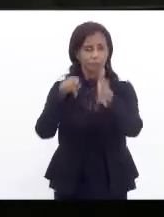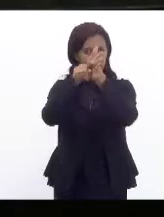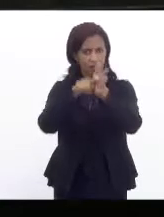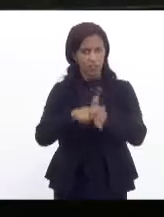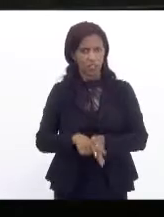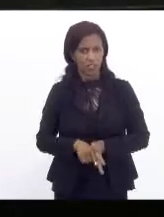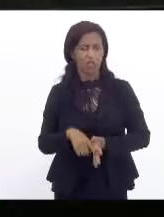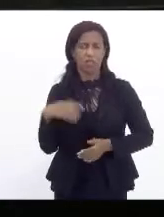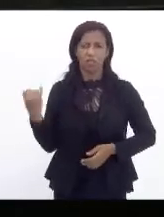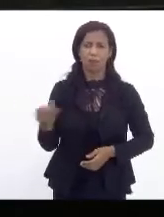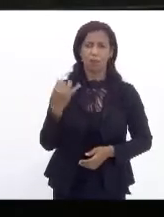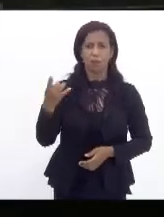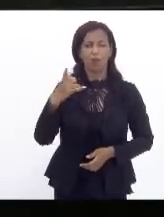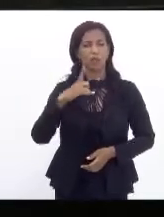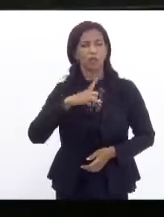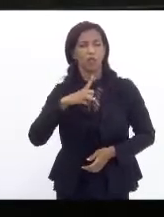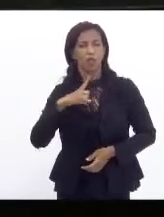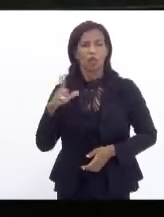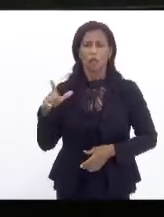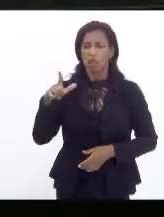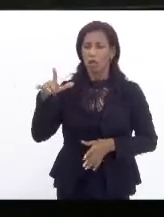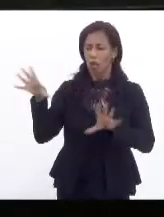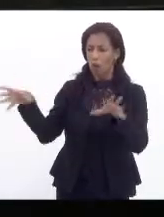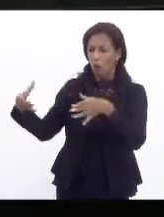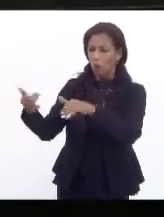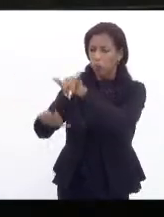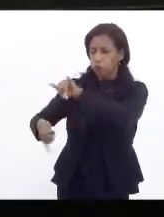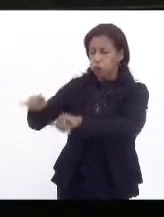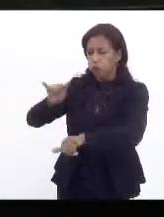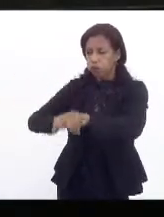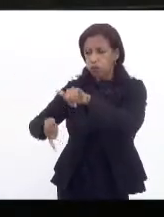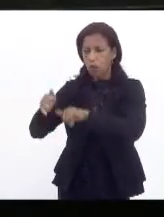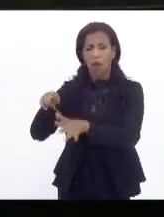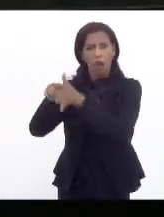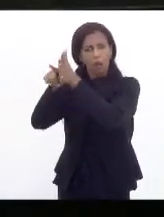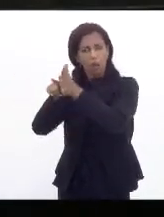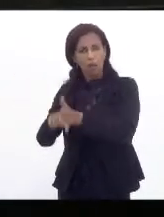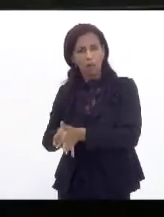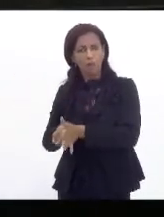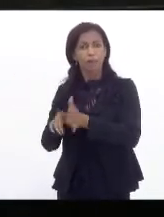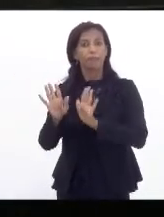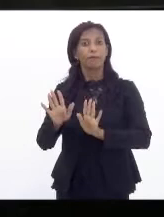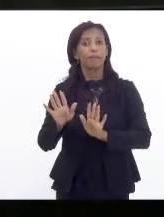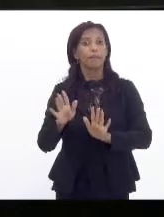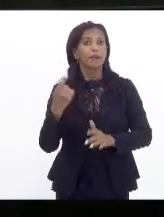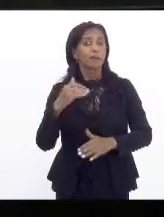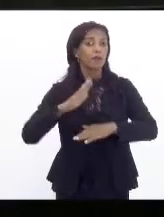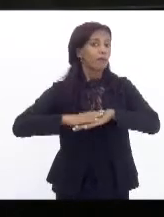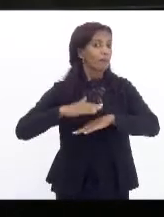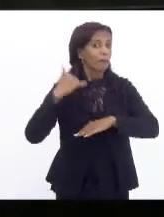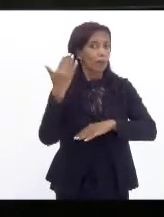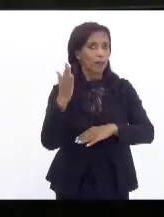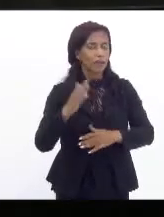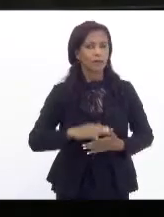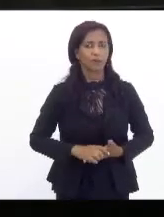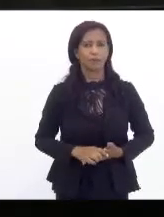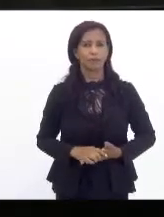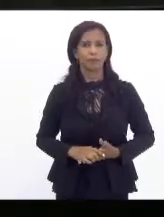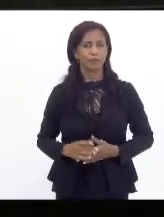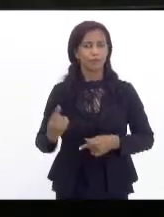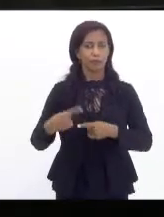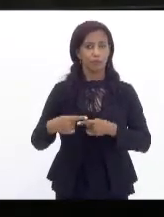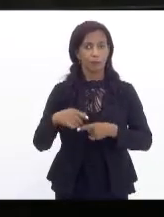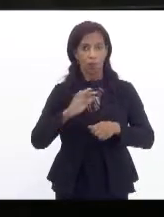pesquisa, é importante ter o biotério central para desenvolver essas pesquisas, mas a gente vai mais, porque